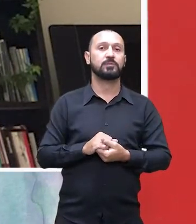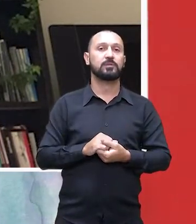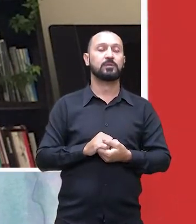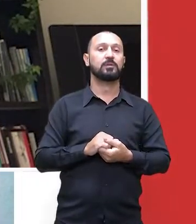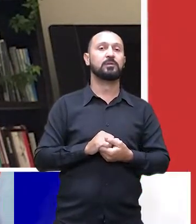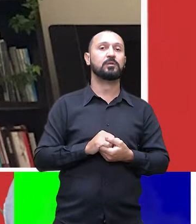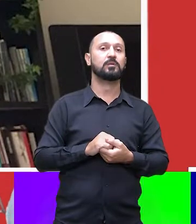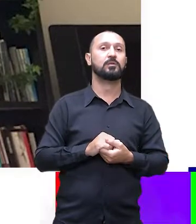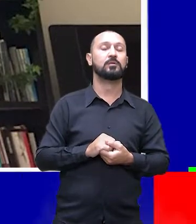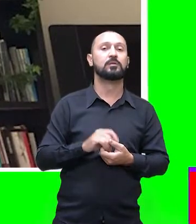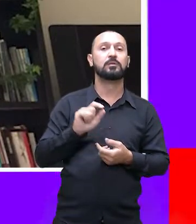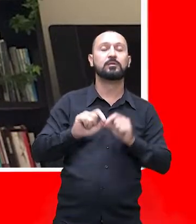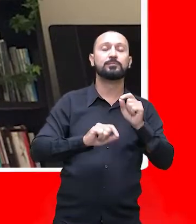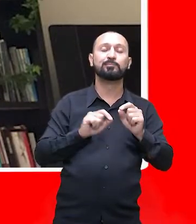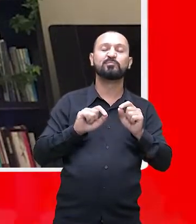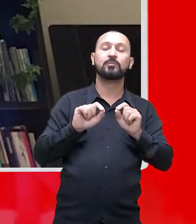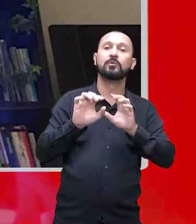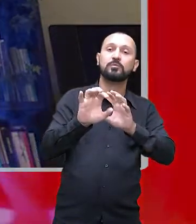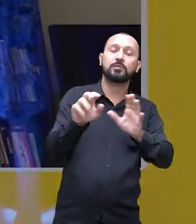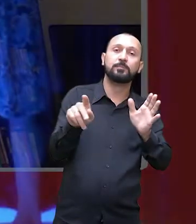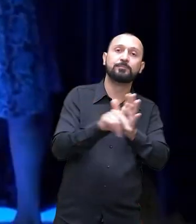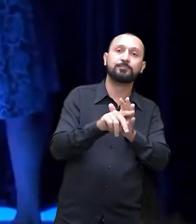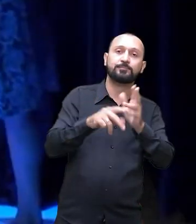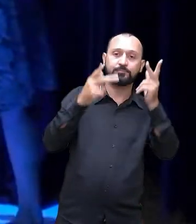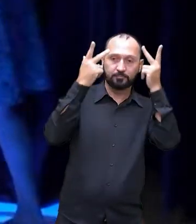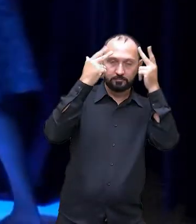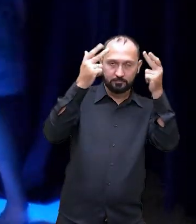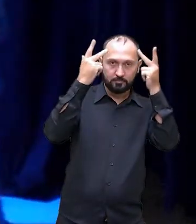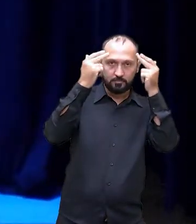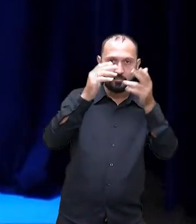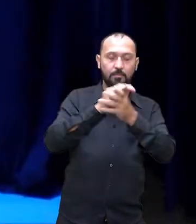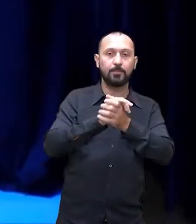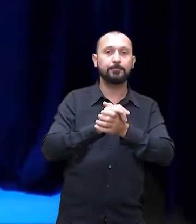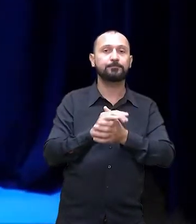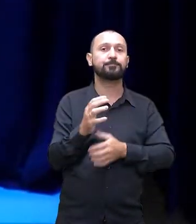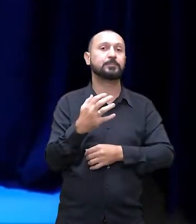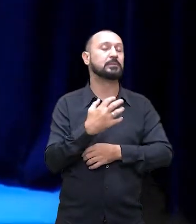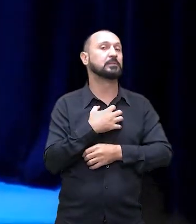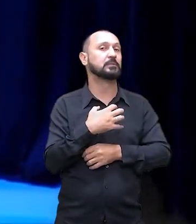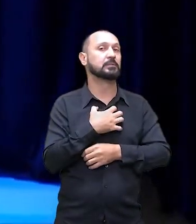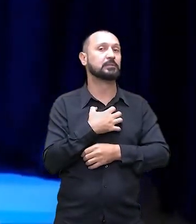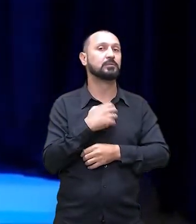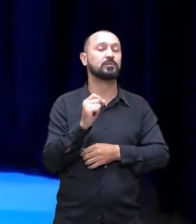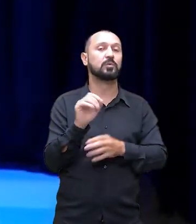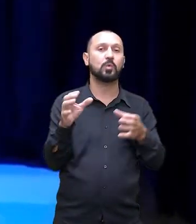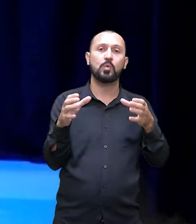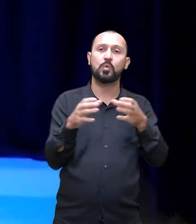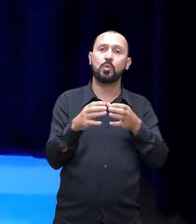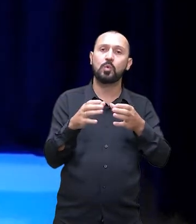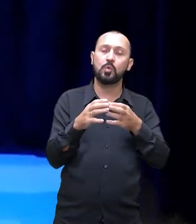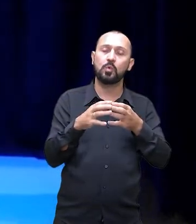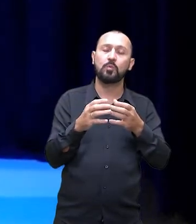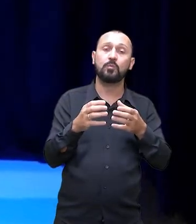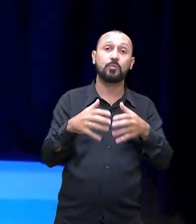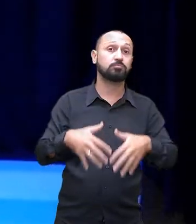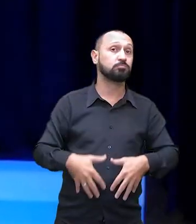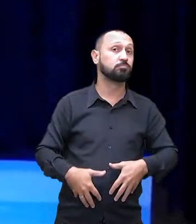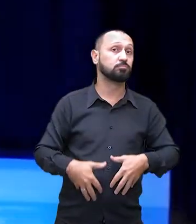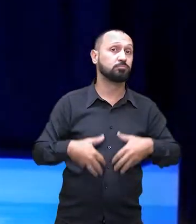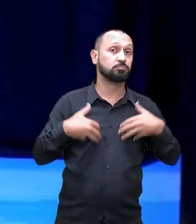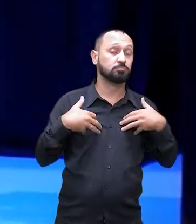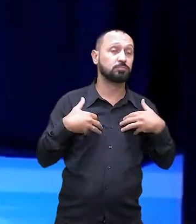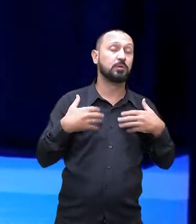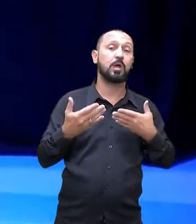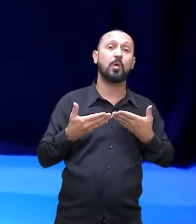e aconteceu de uma maneira muito natural. Senti que o grupo foi muito